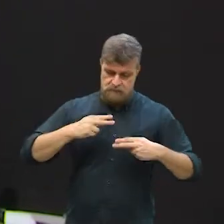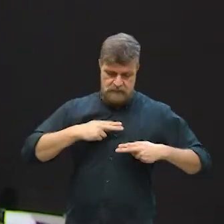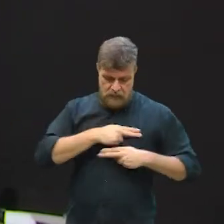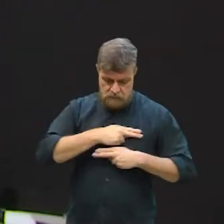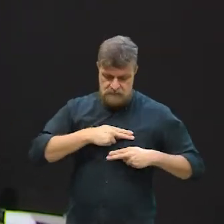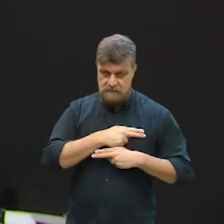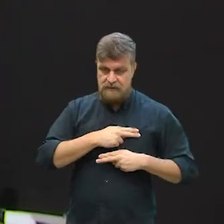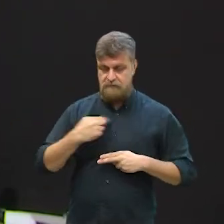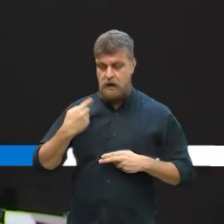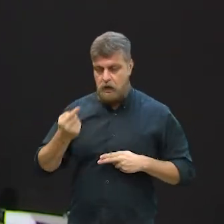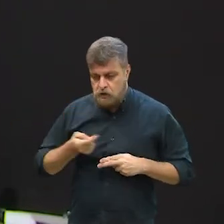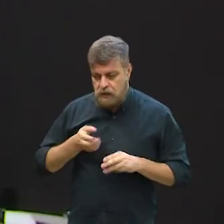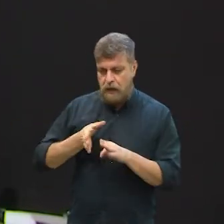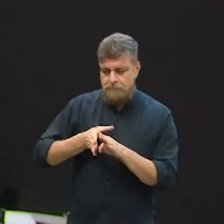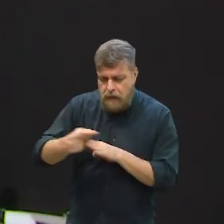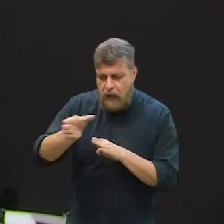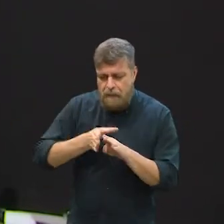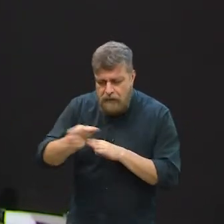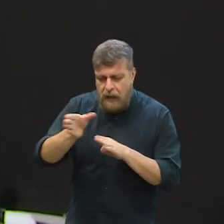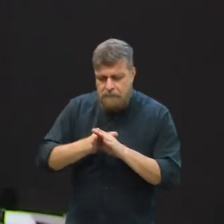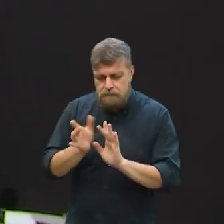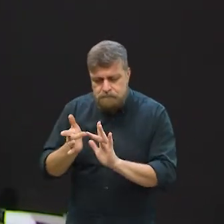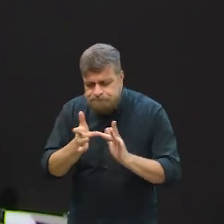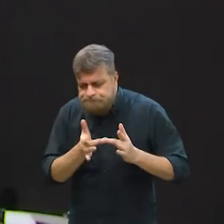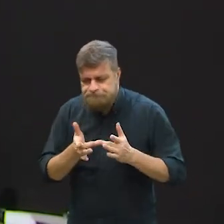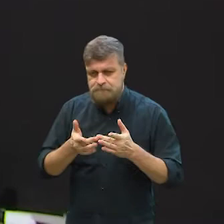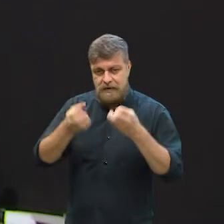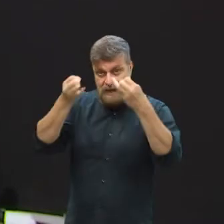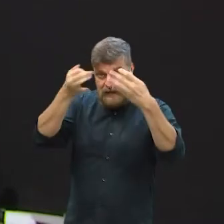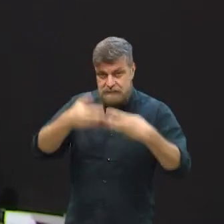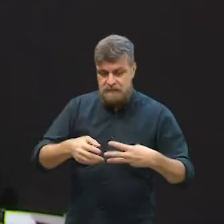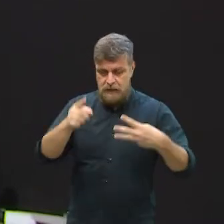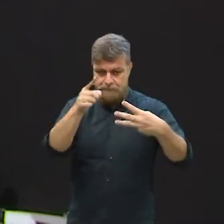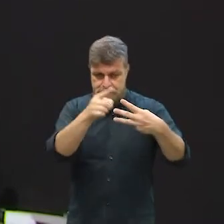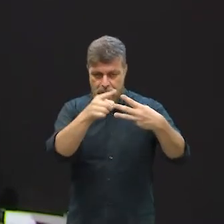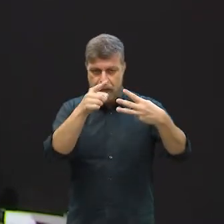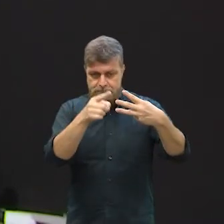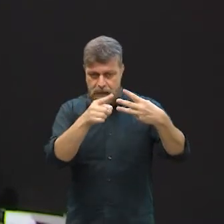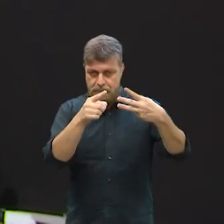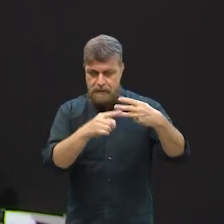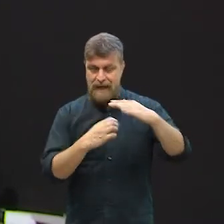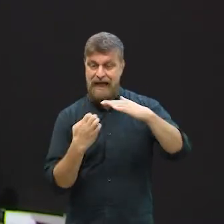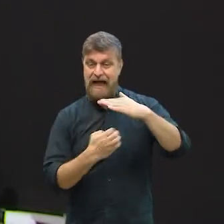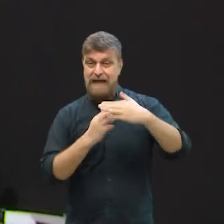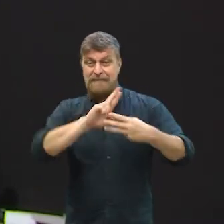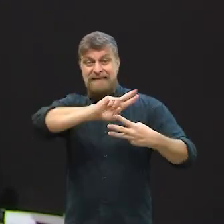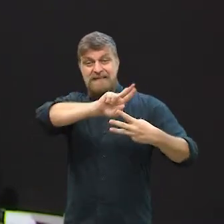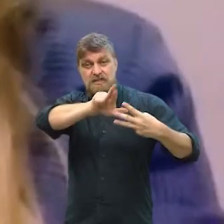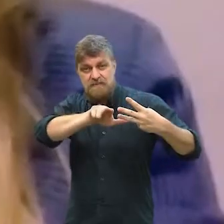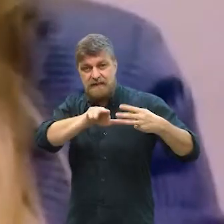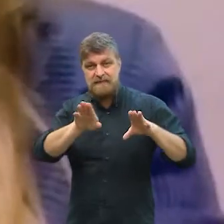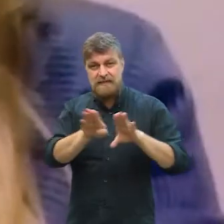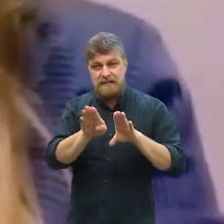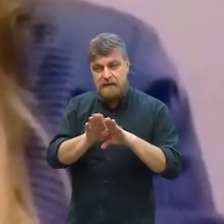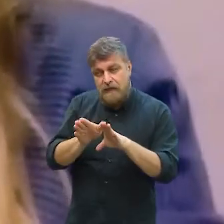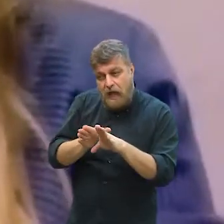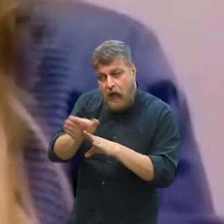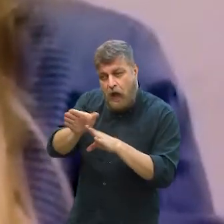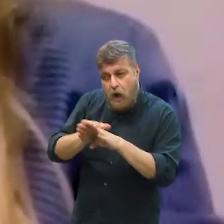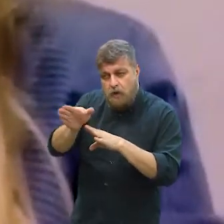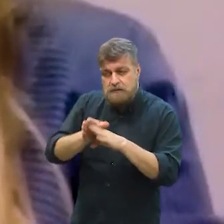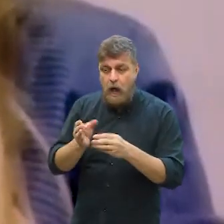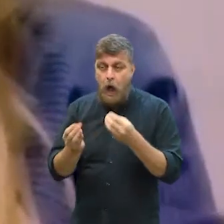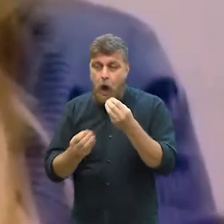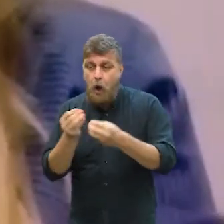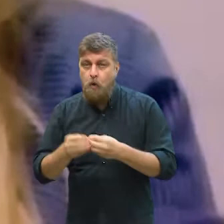aqui no Sebrae para a gente dar as orientações, a gente explicar a diferenças entre os tipos e portes empresariais e também já direcionar